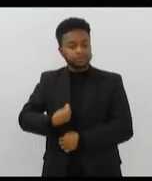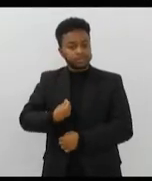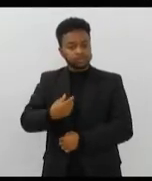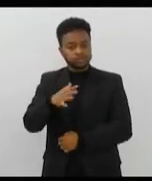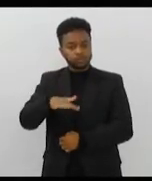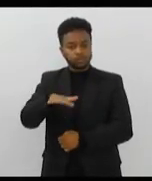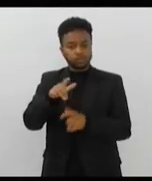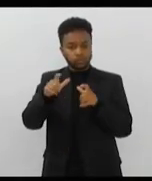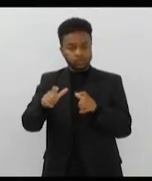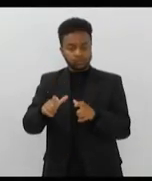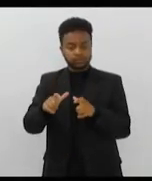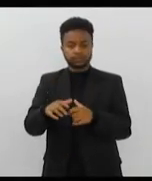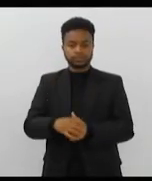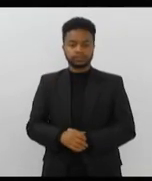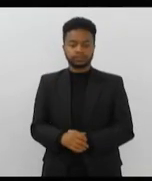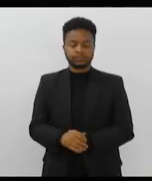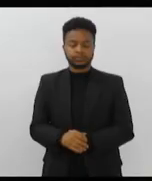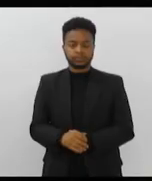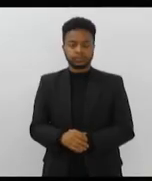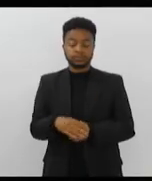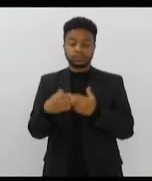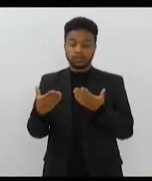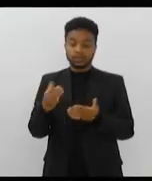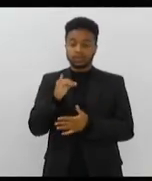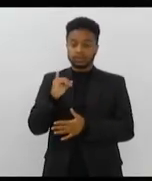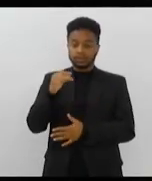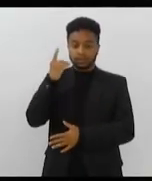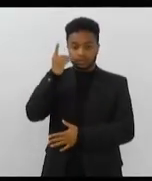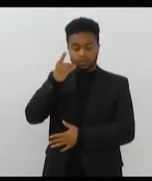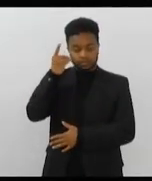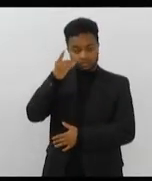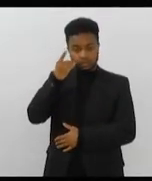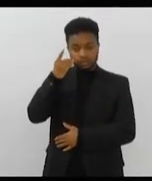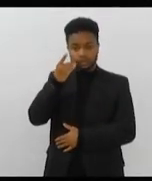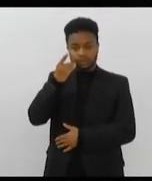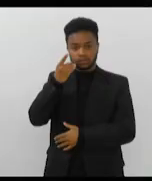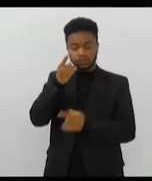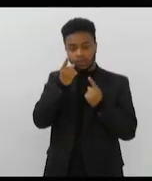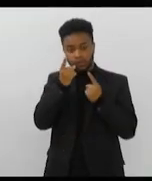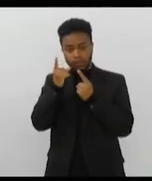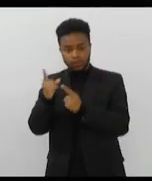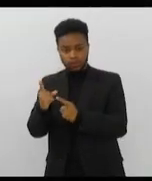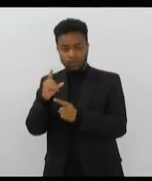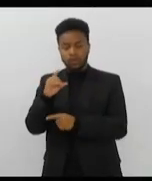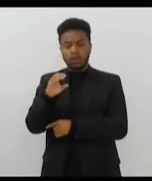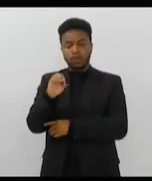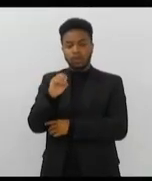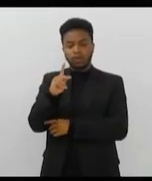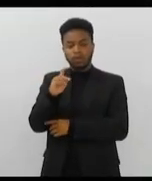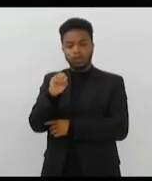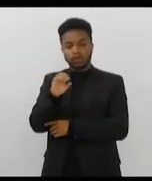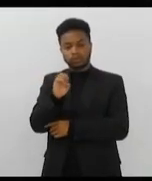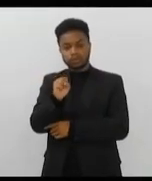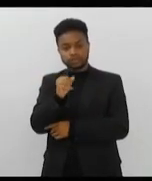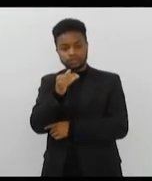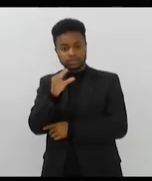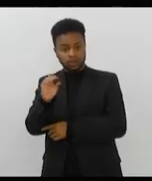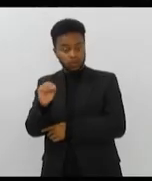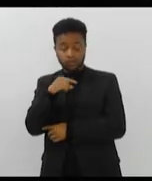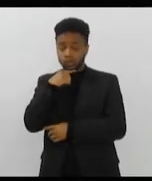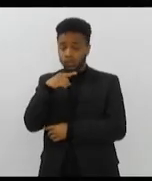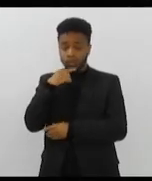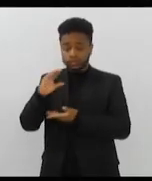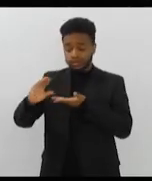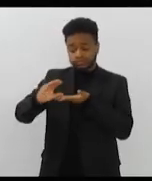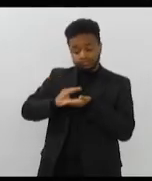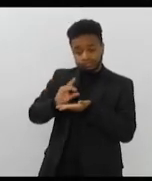Não? Se o deputado distrital de oposição, ele não leva nada para a comunidade